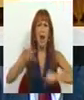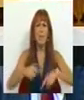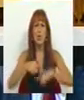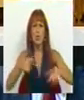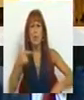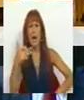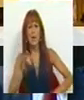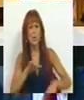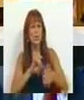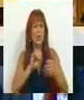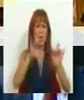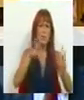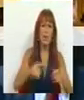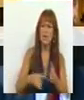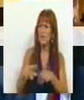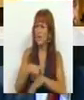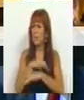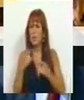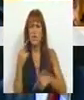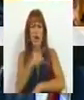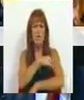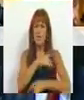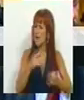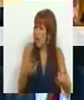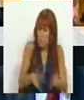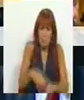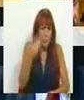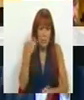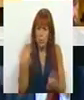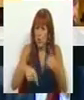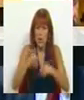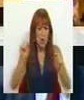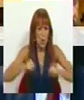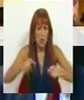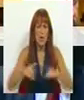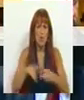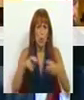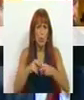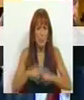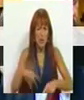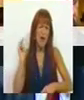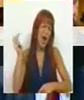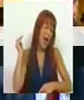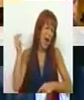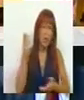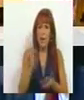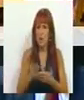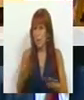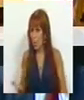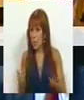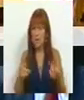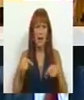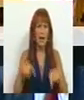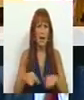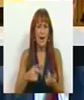Médio Tejo, do Centro Hospitalar, da falta de médicos, dos enfermeiros. É uma realidade que todos concordamos. É um problema que tem décadas e não é apenas de agora